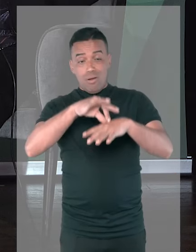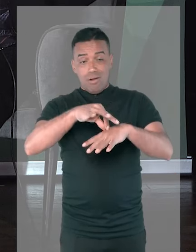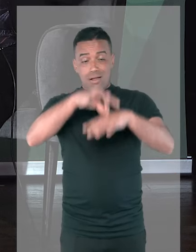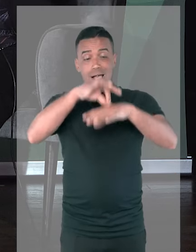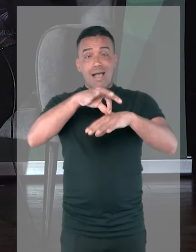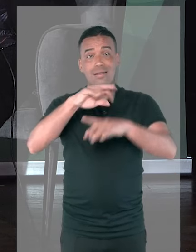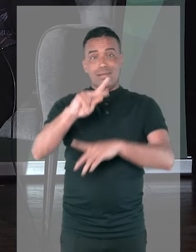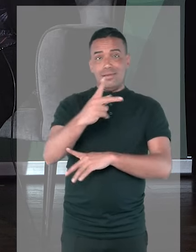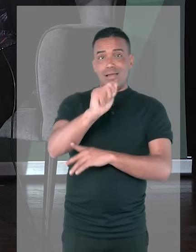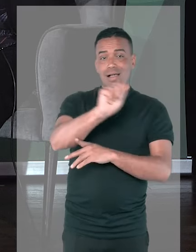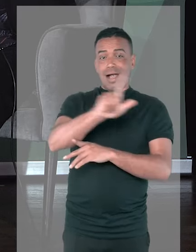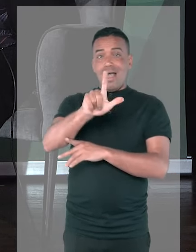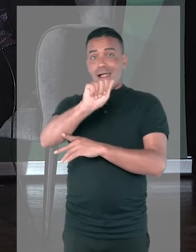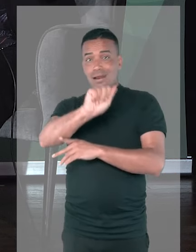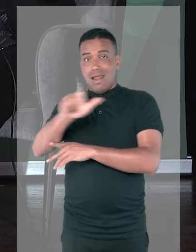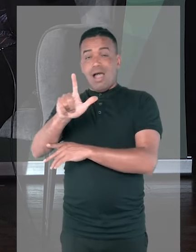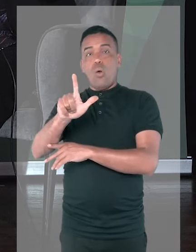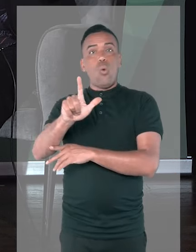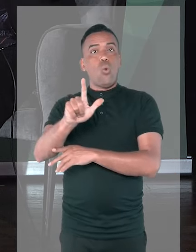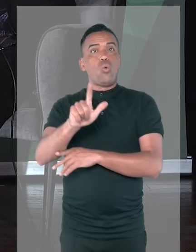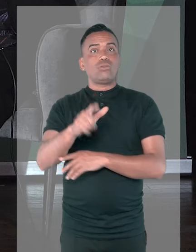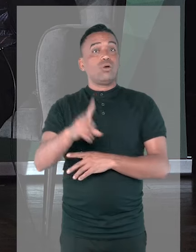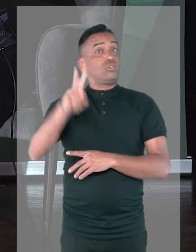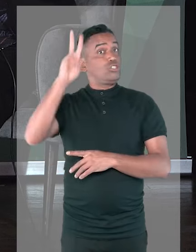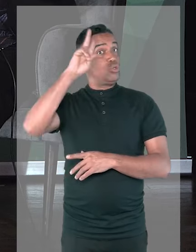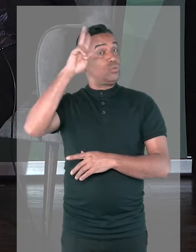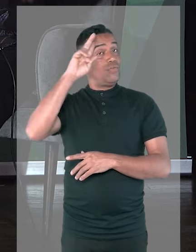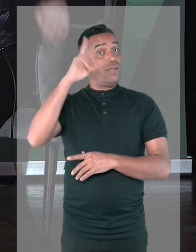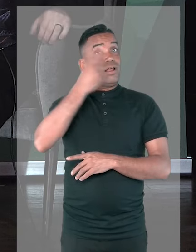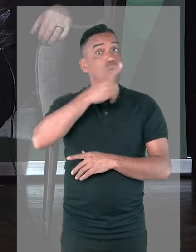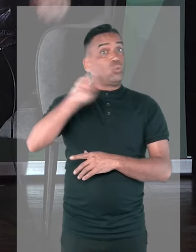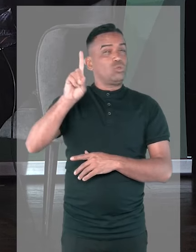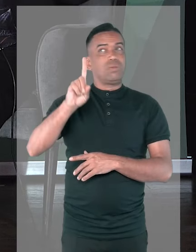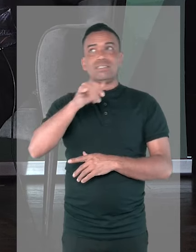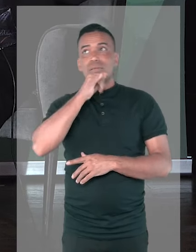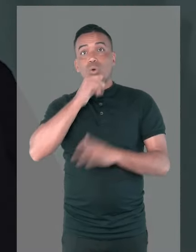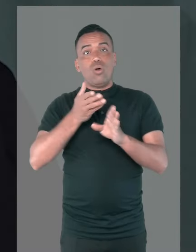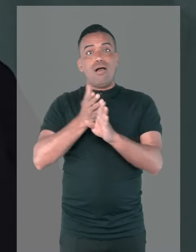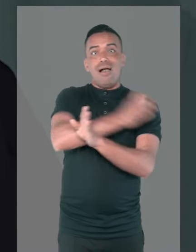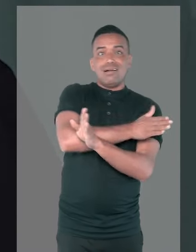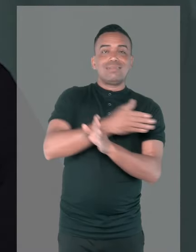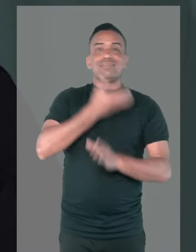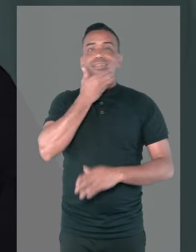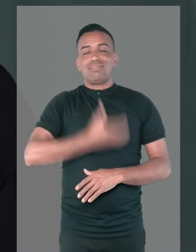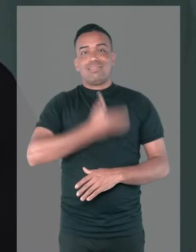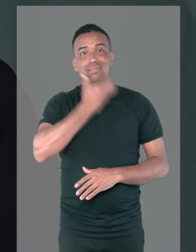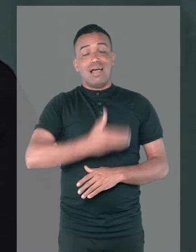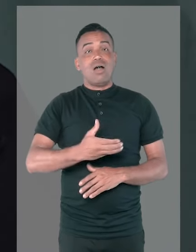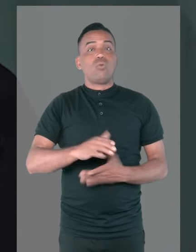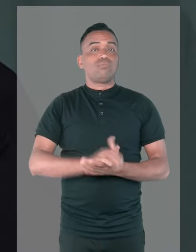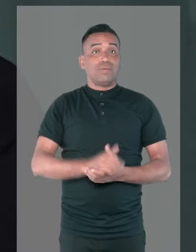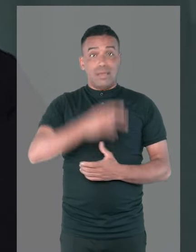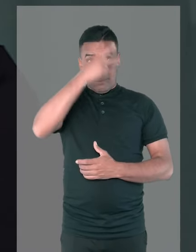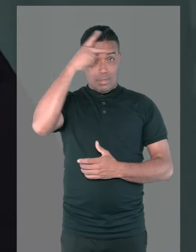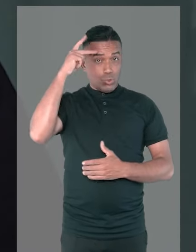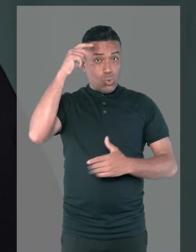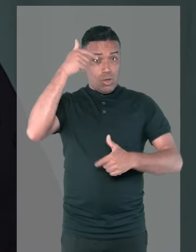É a última segunda-feira útil do ano. Então, é véspera de Natal, os funcionários que estão ali, eles